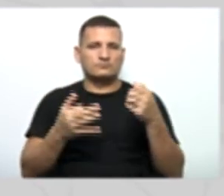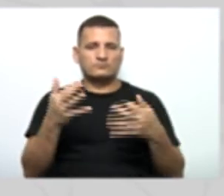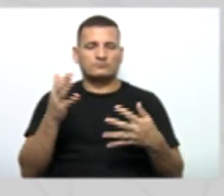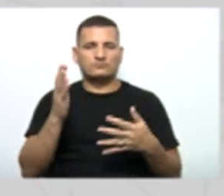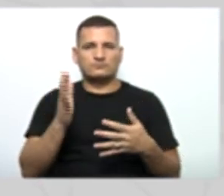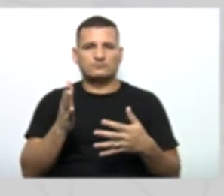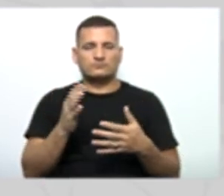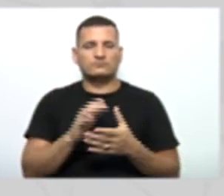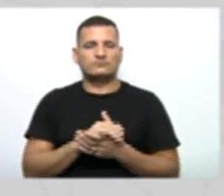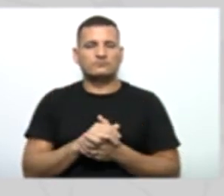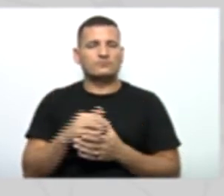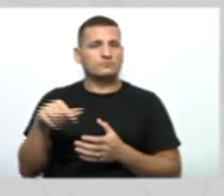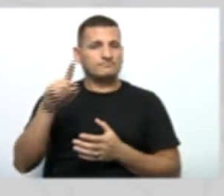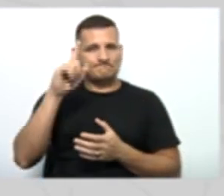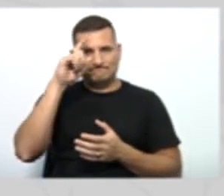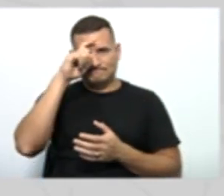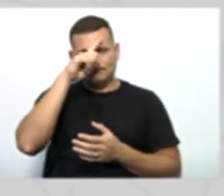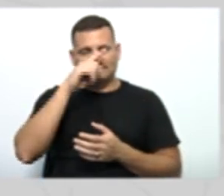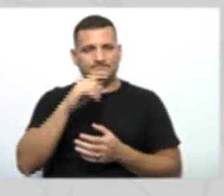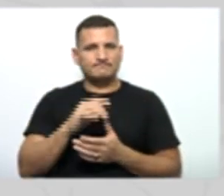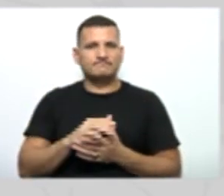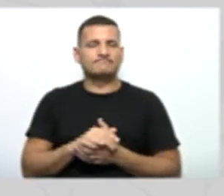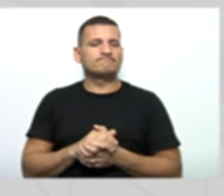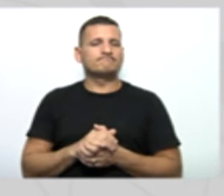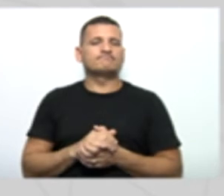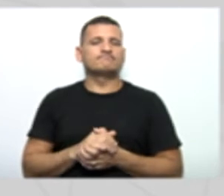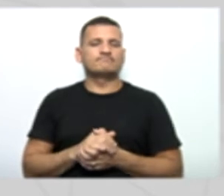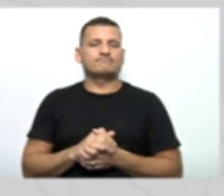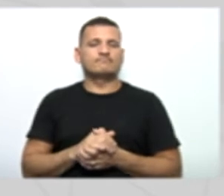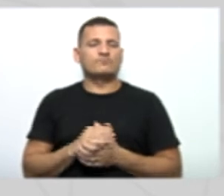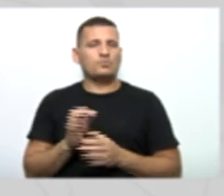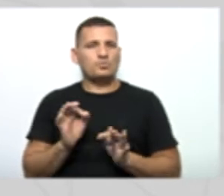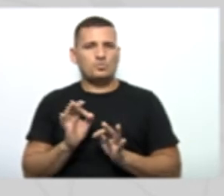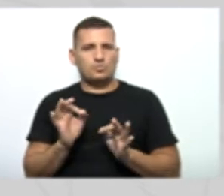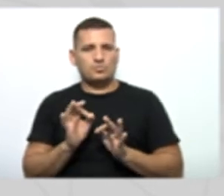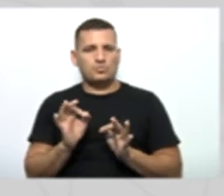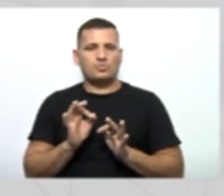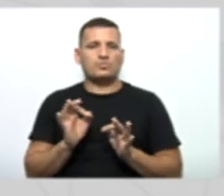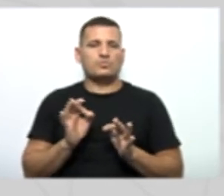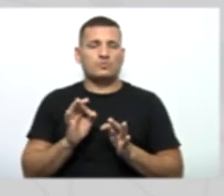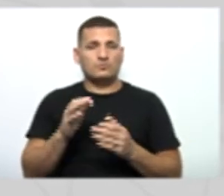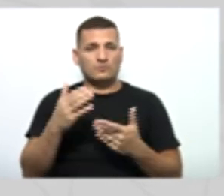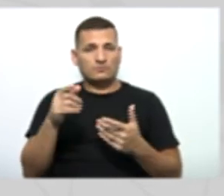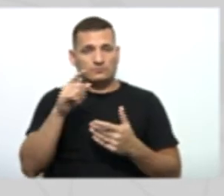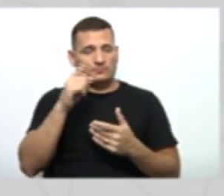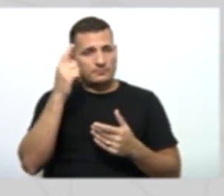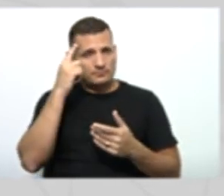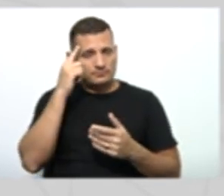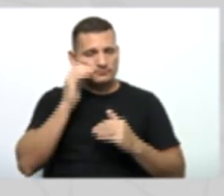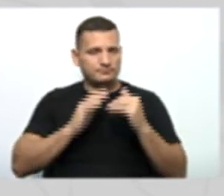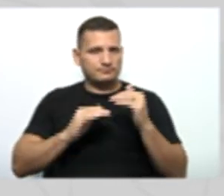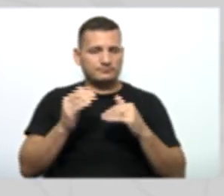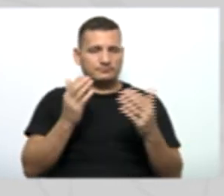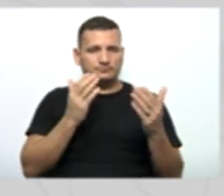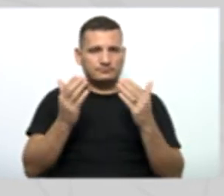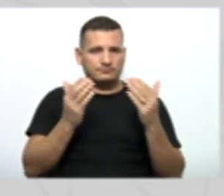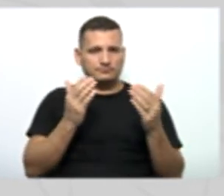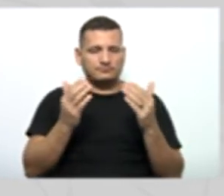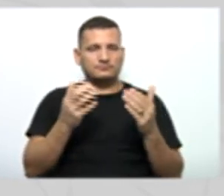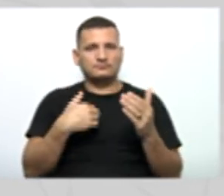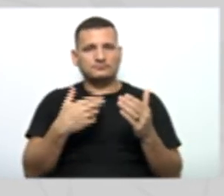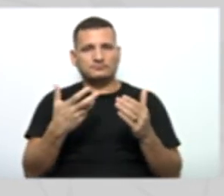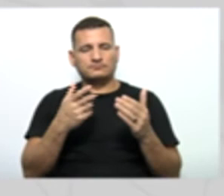ter dificuldade. Então, olha a situação, pessoal, já pensem como analistas, certo? Eu quero que